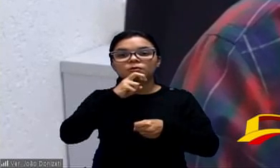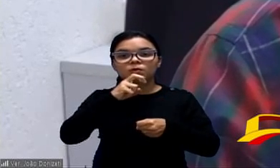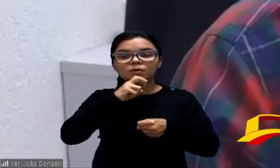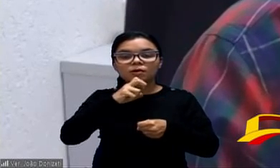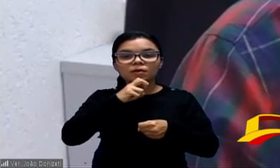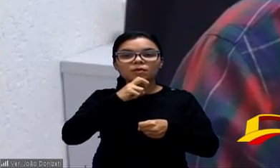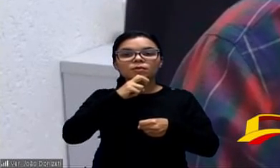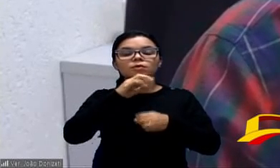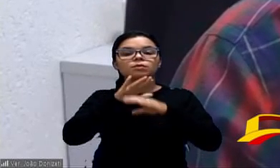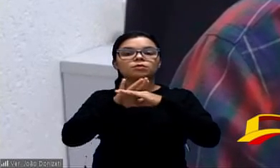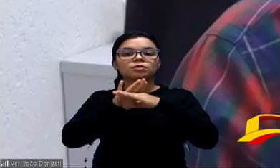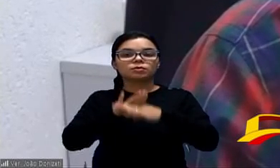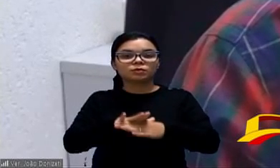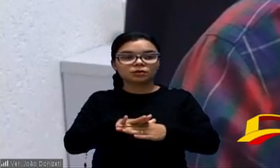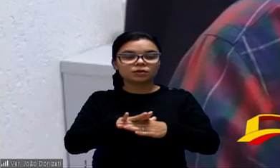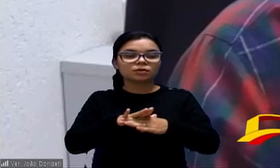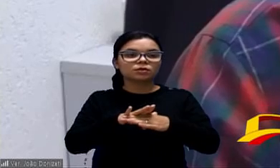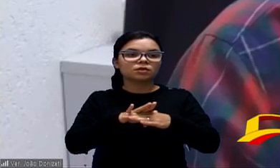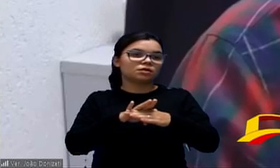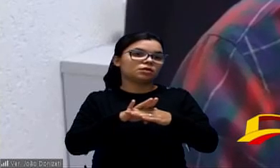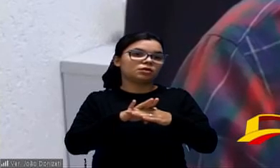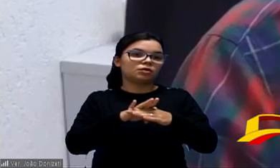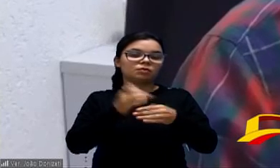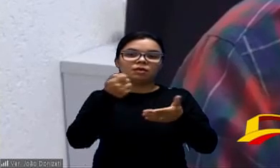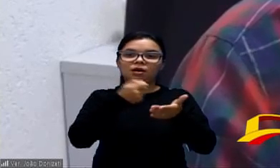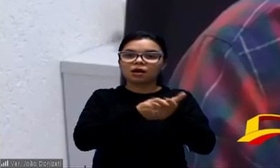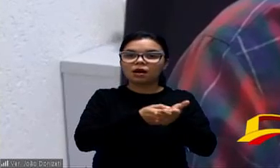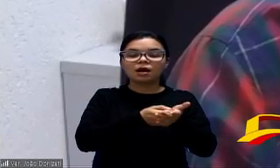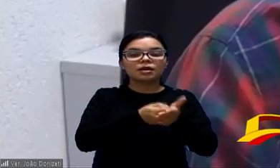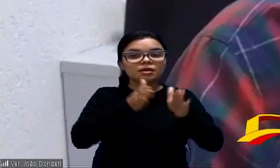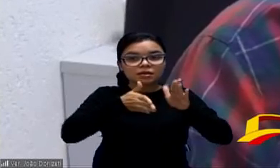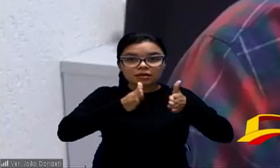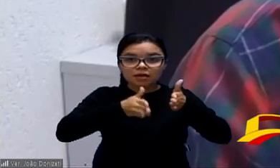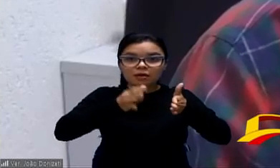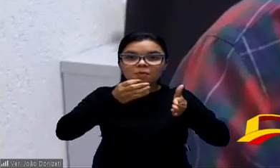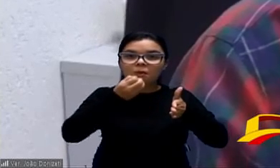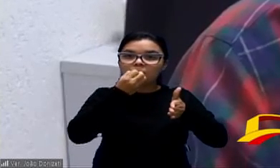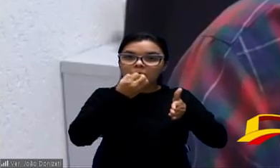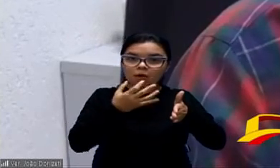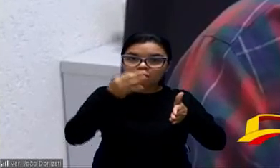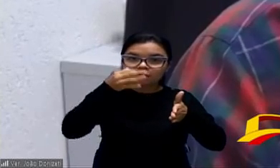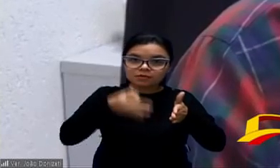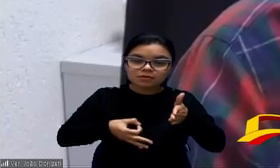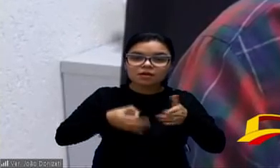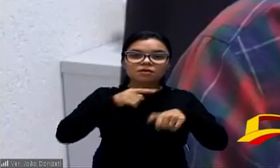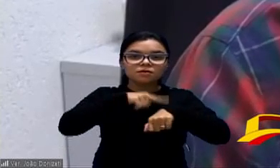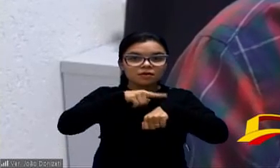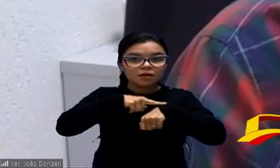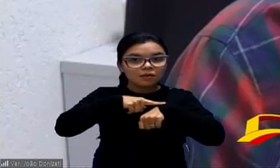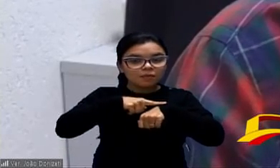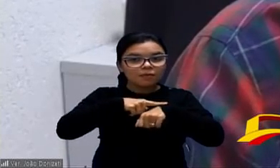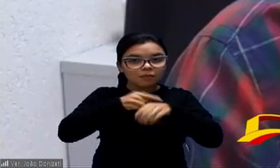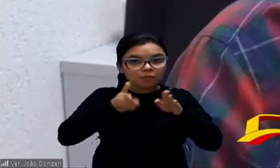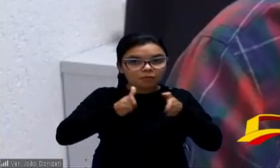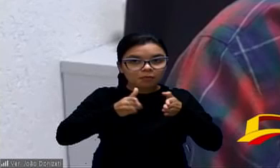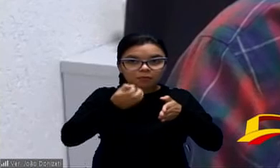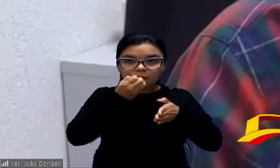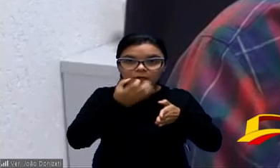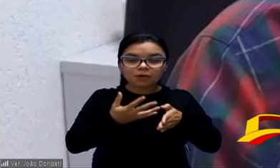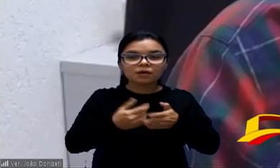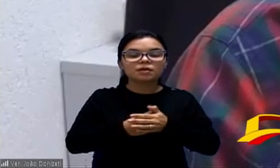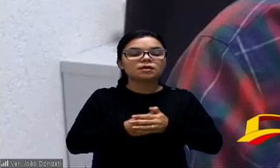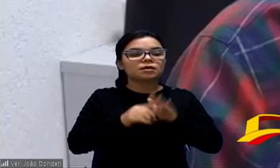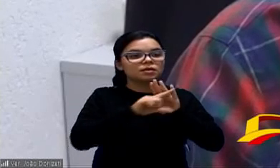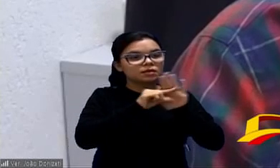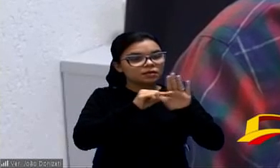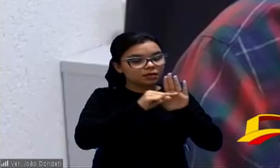serviços, pagamentos, recebimentos e atendimento em tempo razoável. Daí, no tempo razoável, ele colocava no artigo 5º, para os